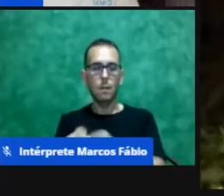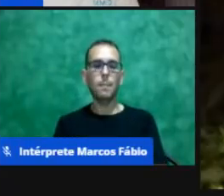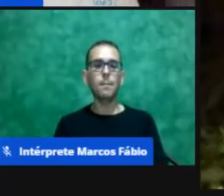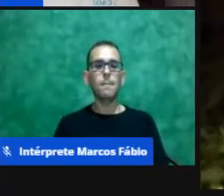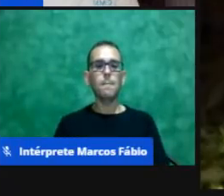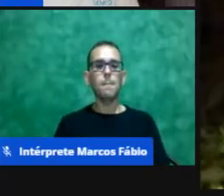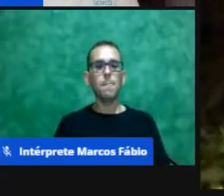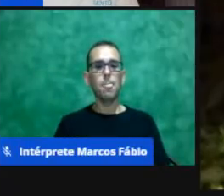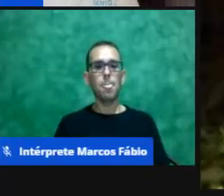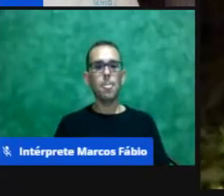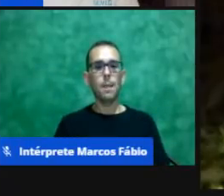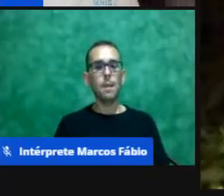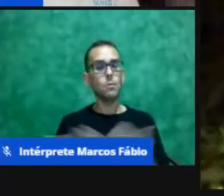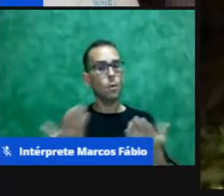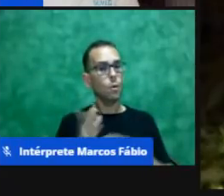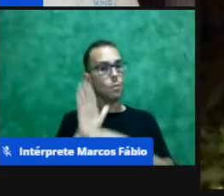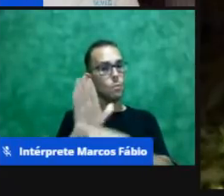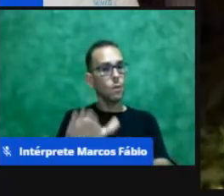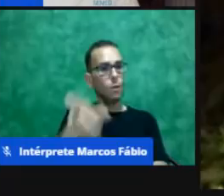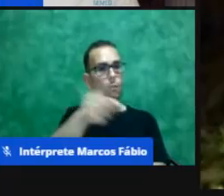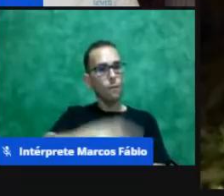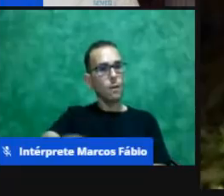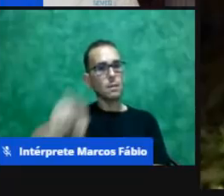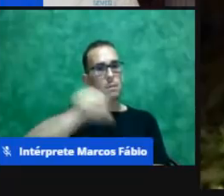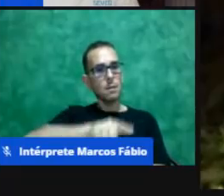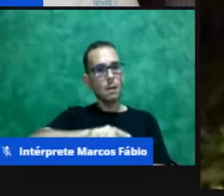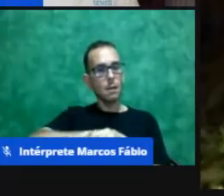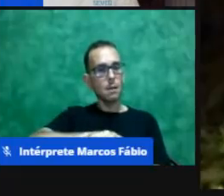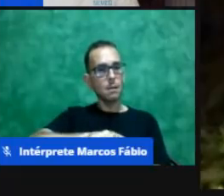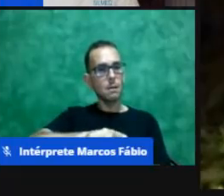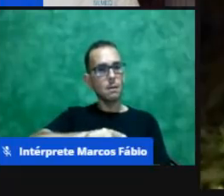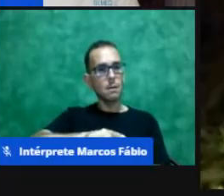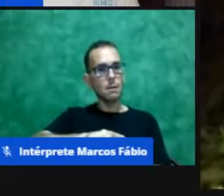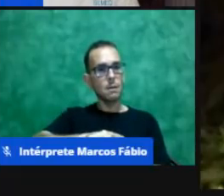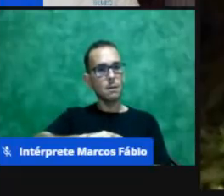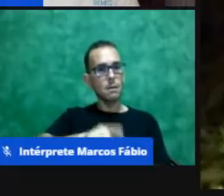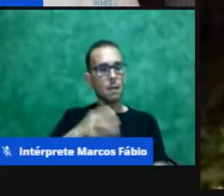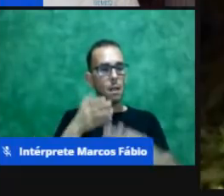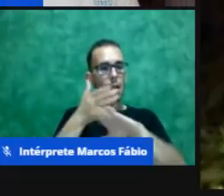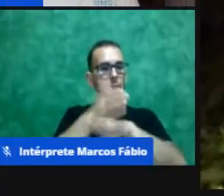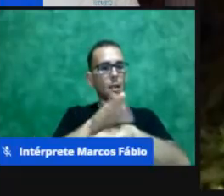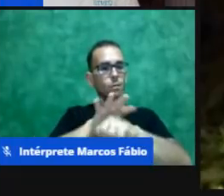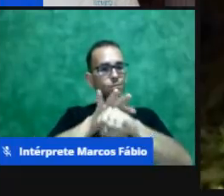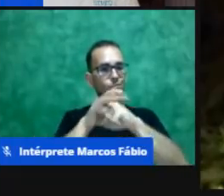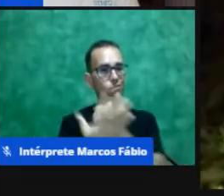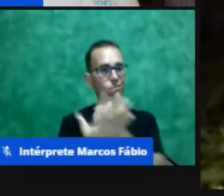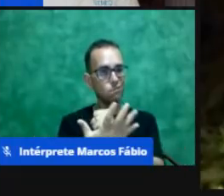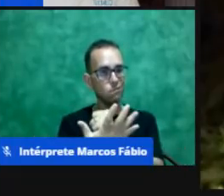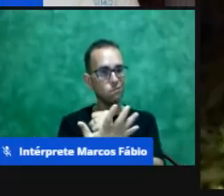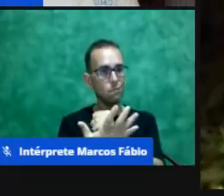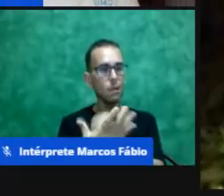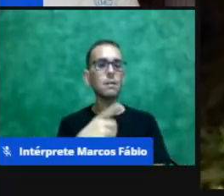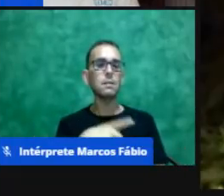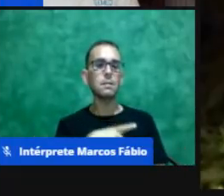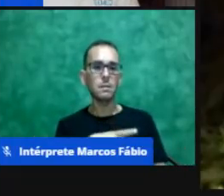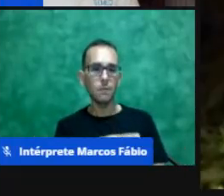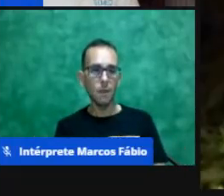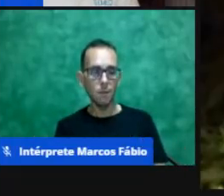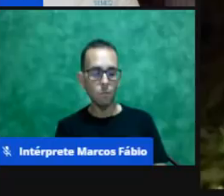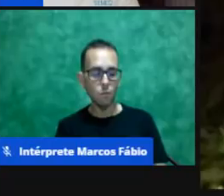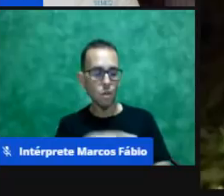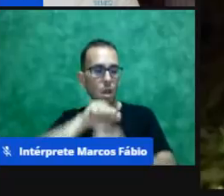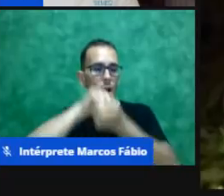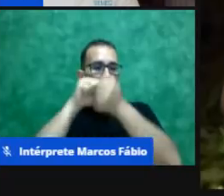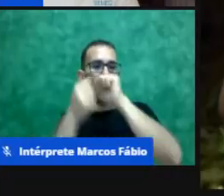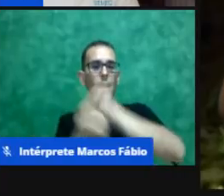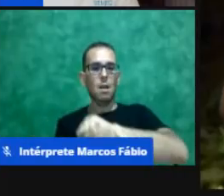E estou aqui para contribuir com vocês aí. Com a chegada dessa pandemia, nós tivemos que nos reinventar, não seria